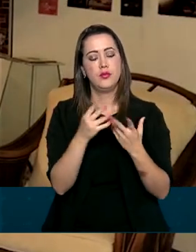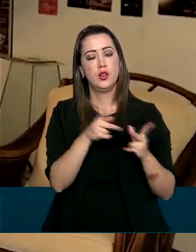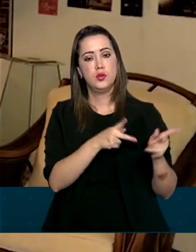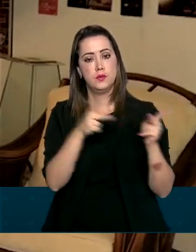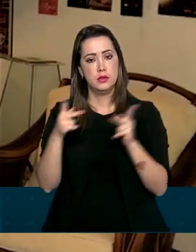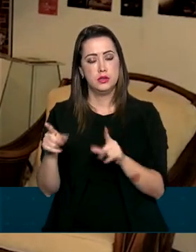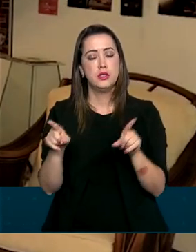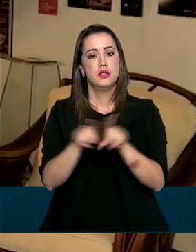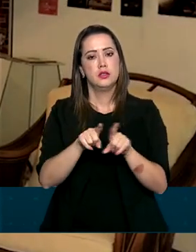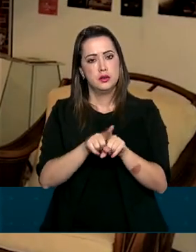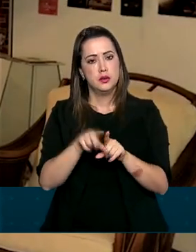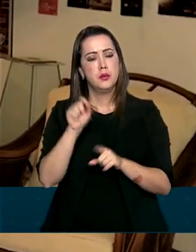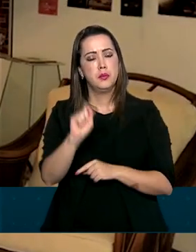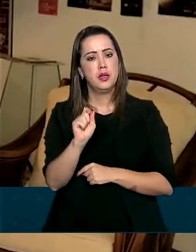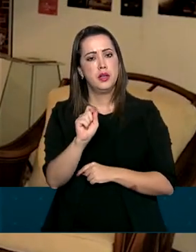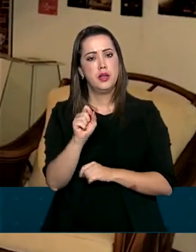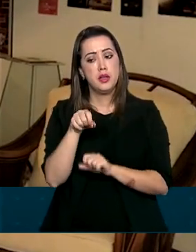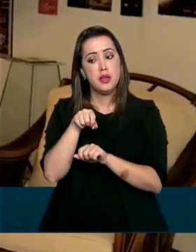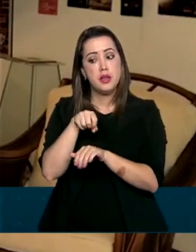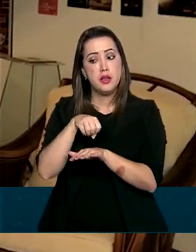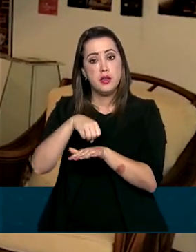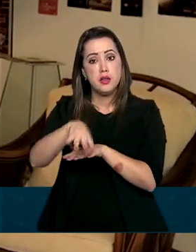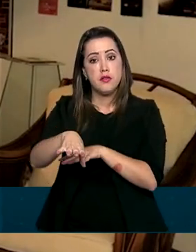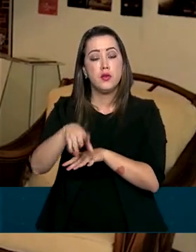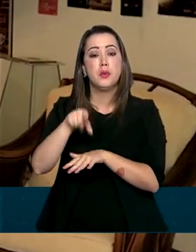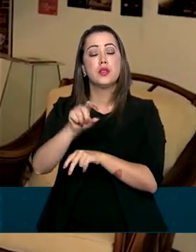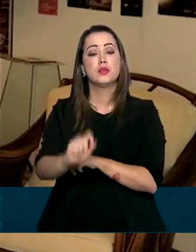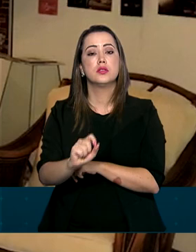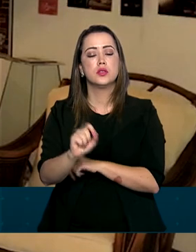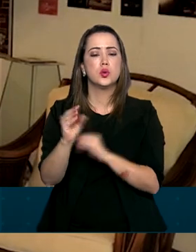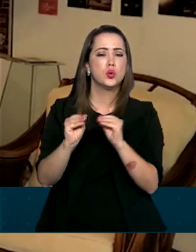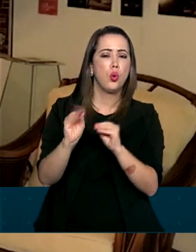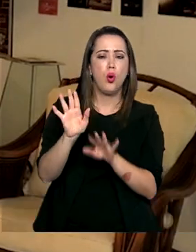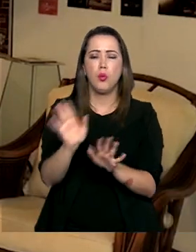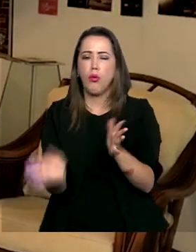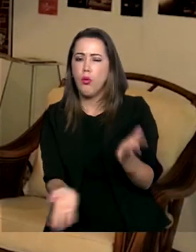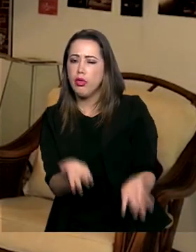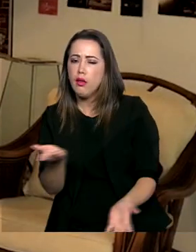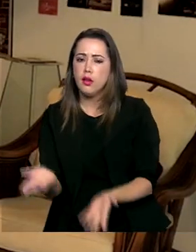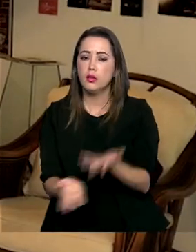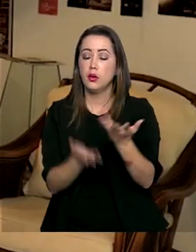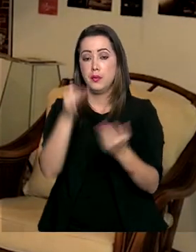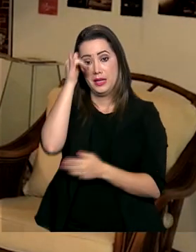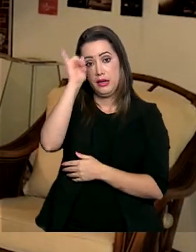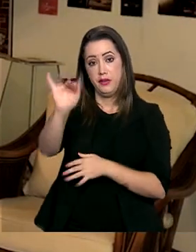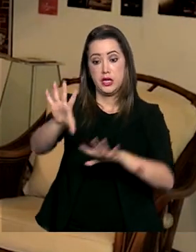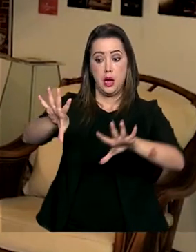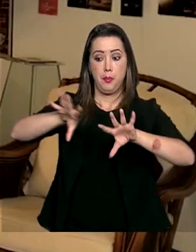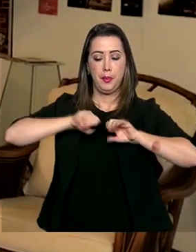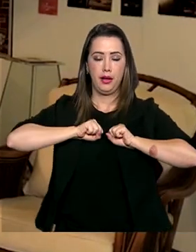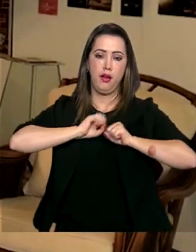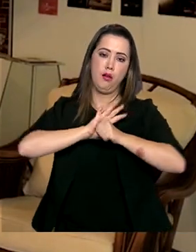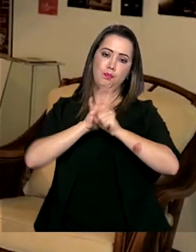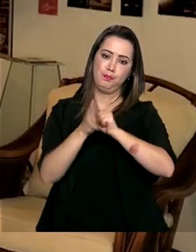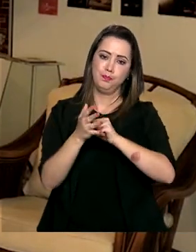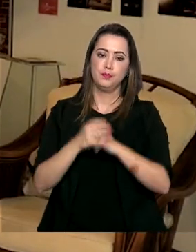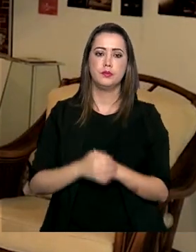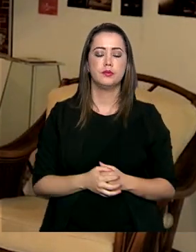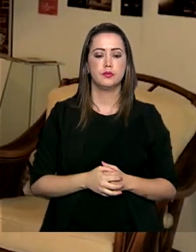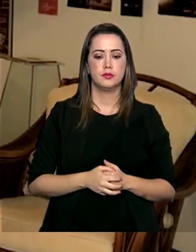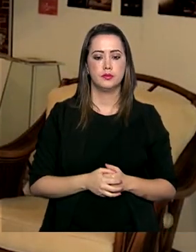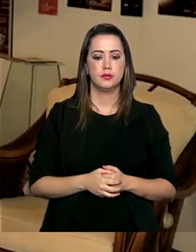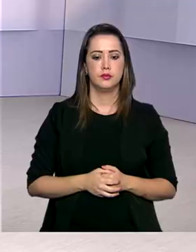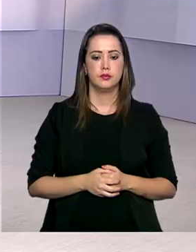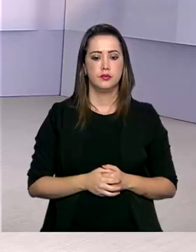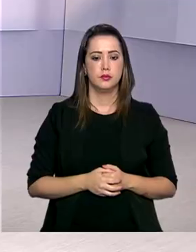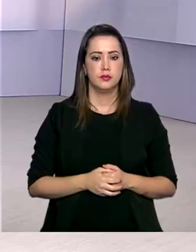visitantes também orientam sobre os cuidados necessários para evitar a contaminação do coronavírus.